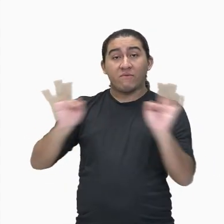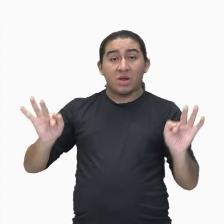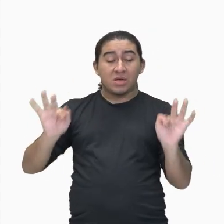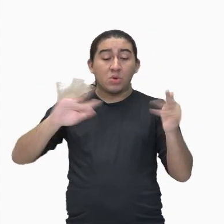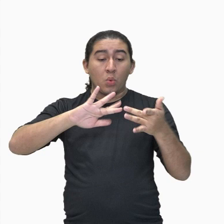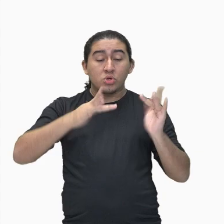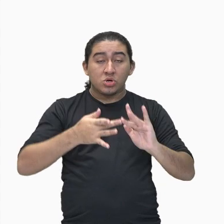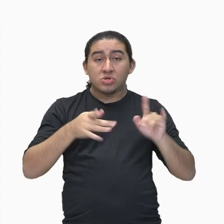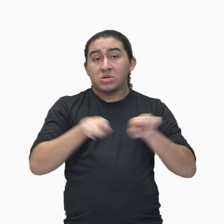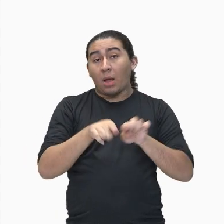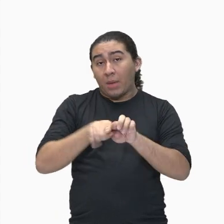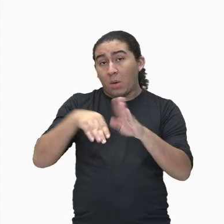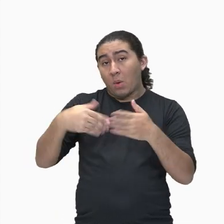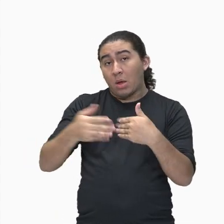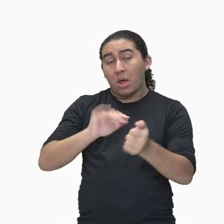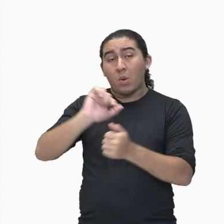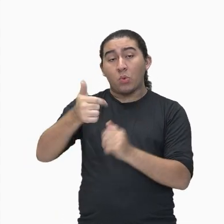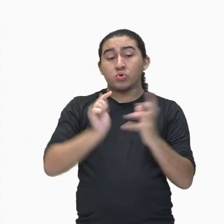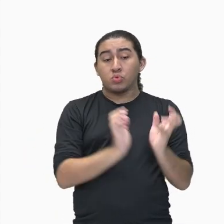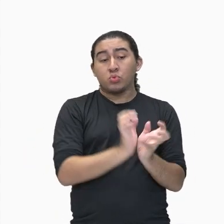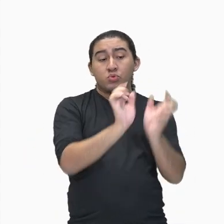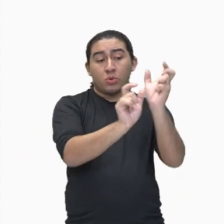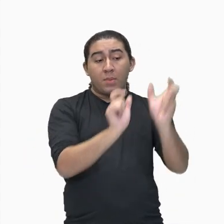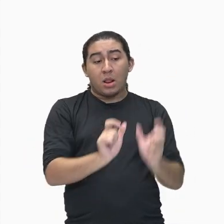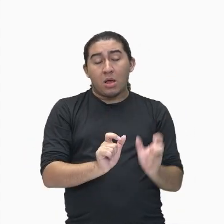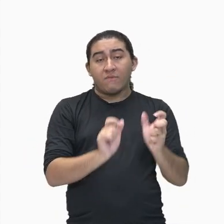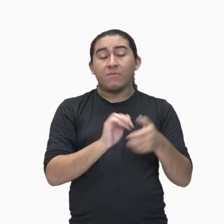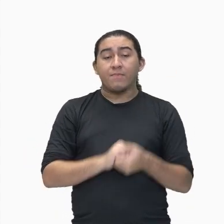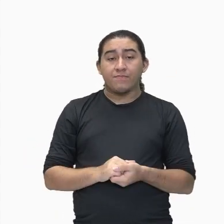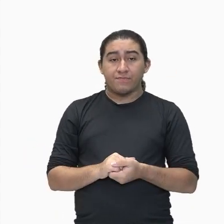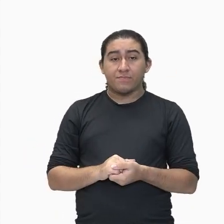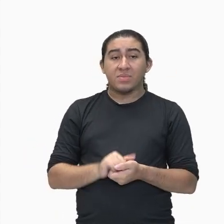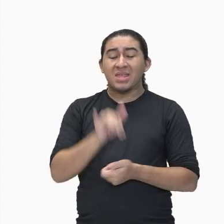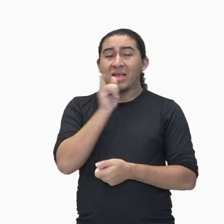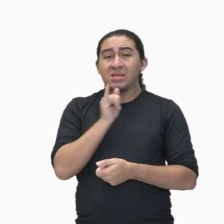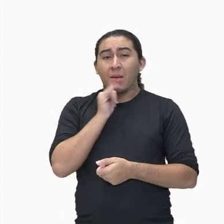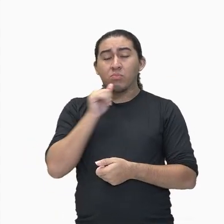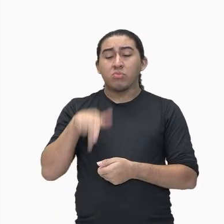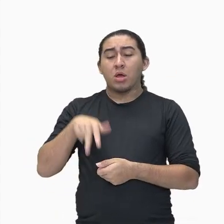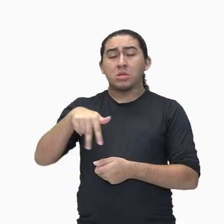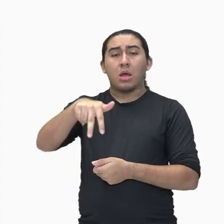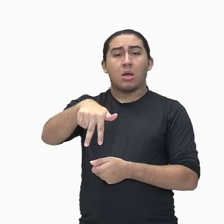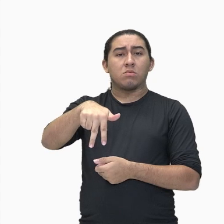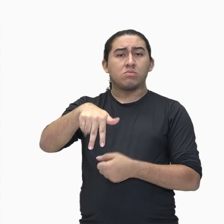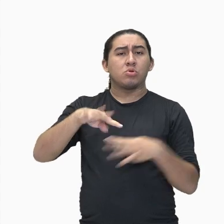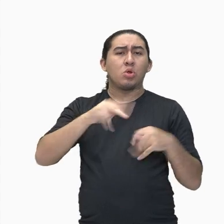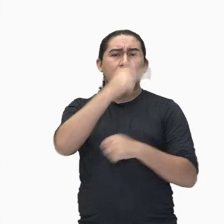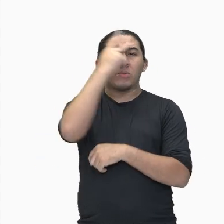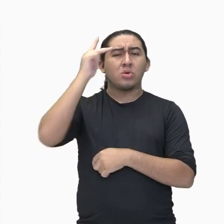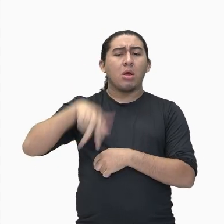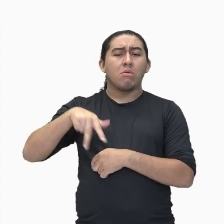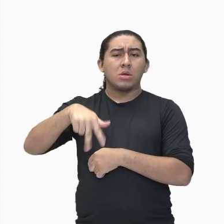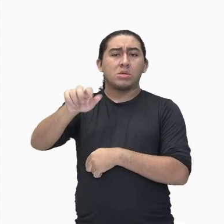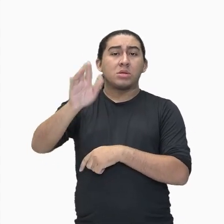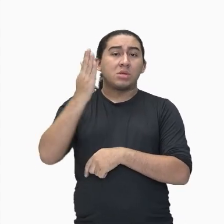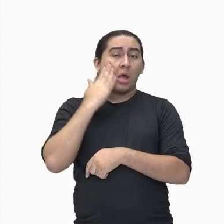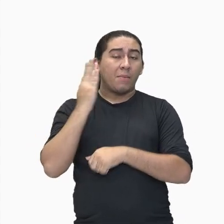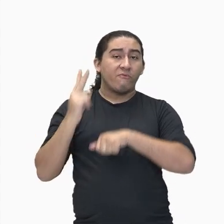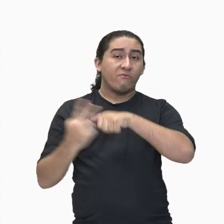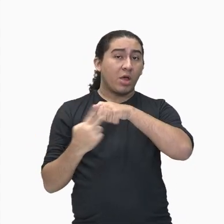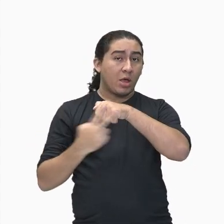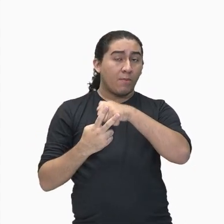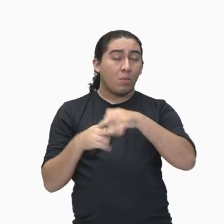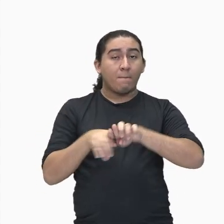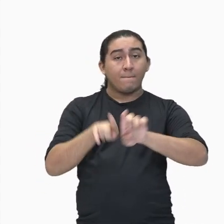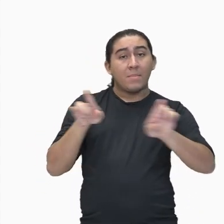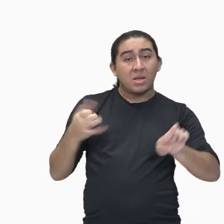como qualquer classe gramatical. Por exemplo, se eu dizer andar, andar todo mundo sabe, é um verbo, né?